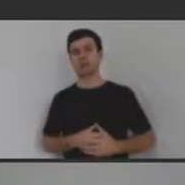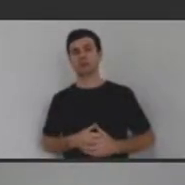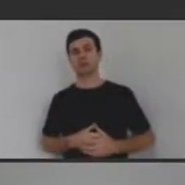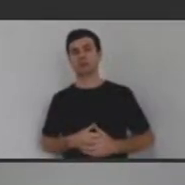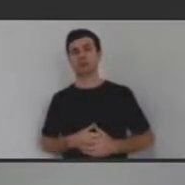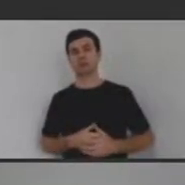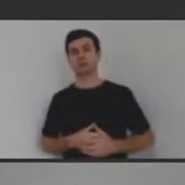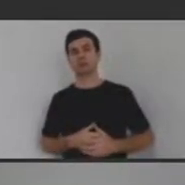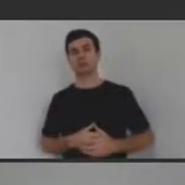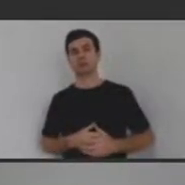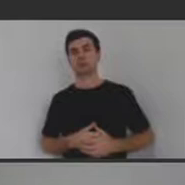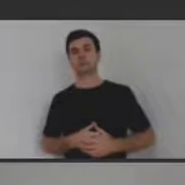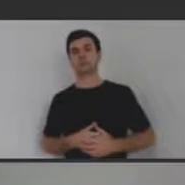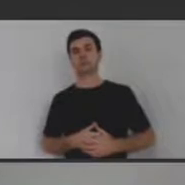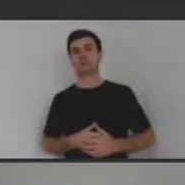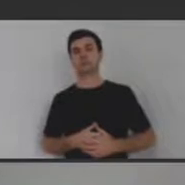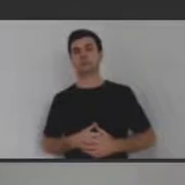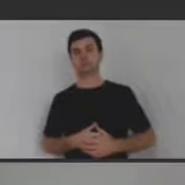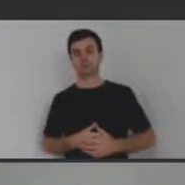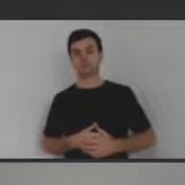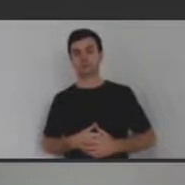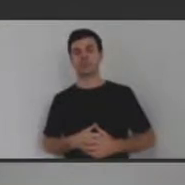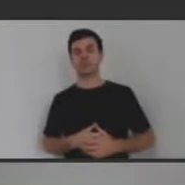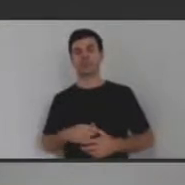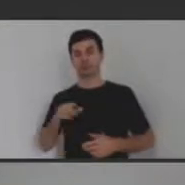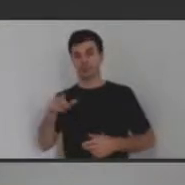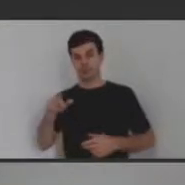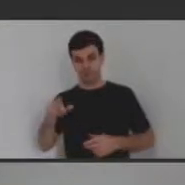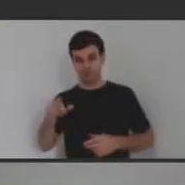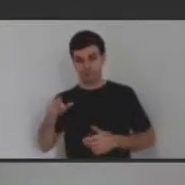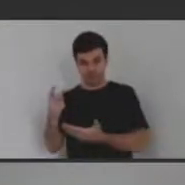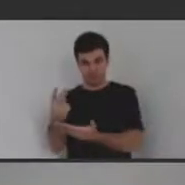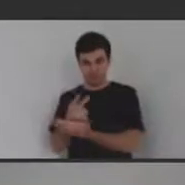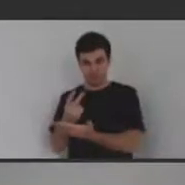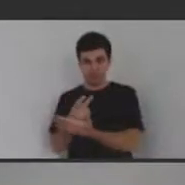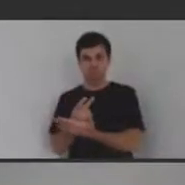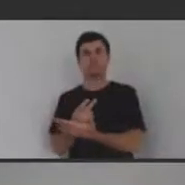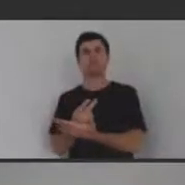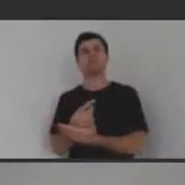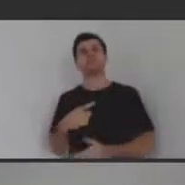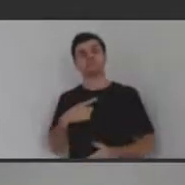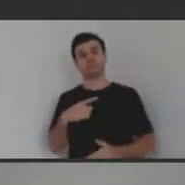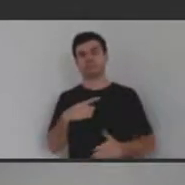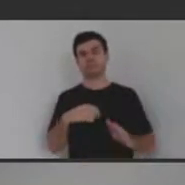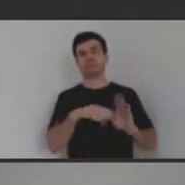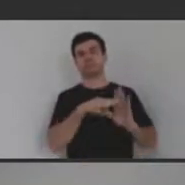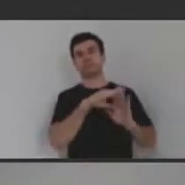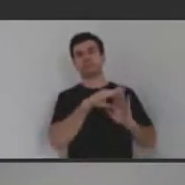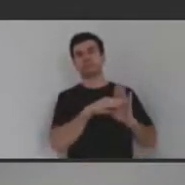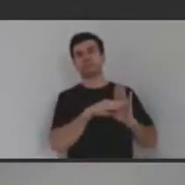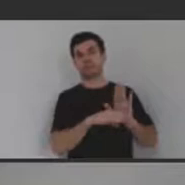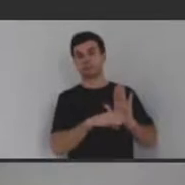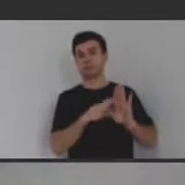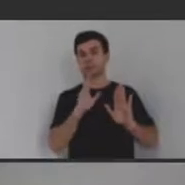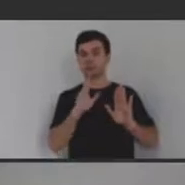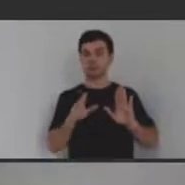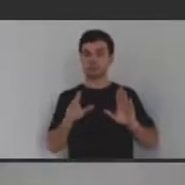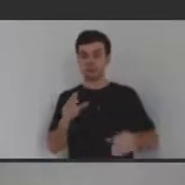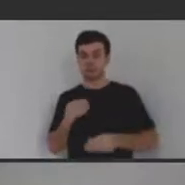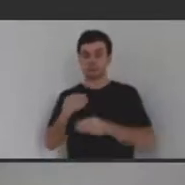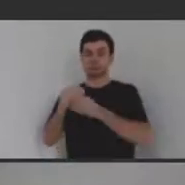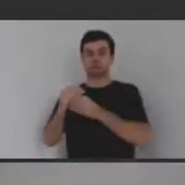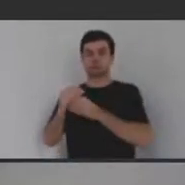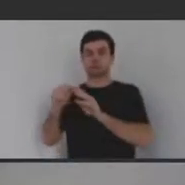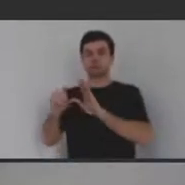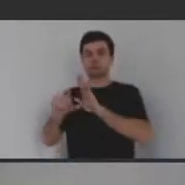Subsidiariamente ao disposto nesses atos serão aplicadas as demais normas previstas na lei eleitoral,